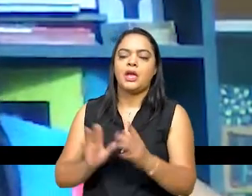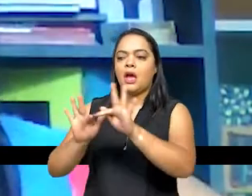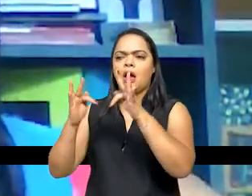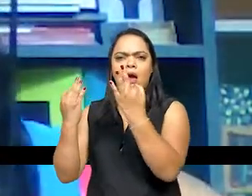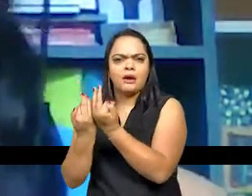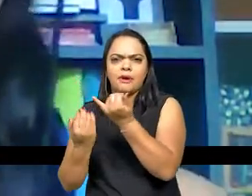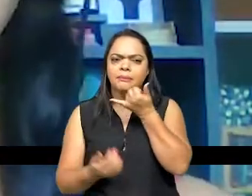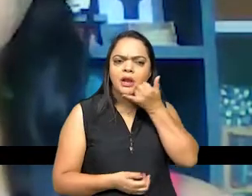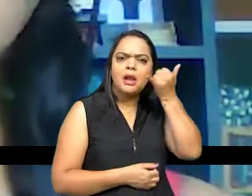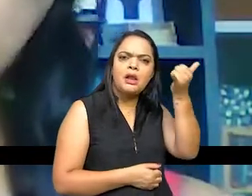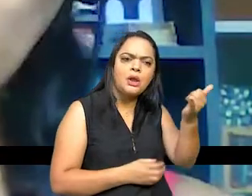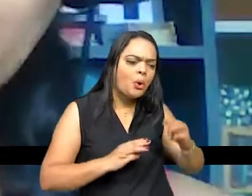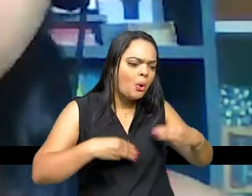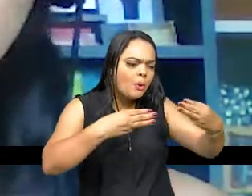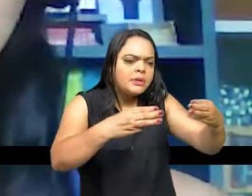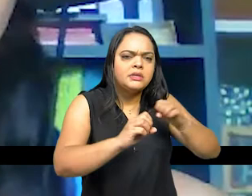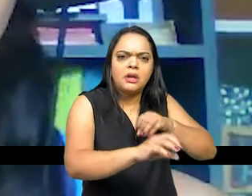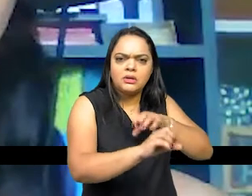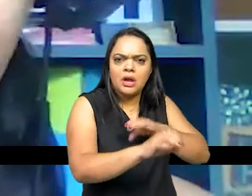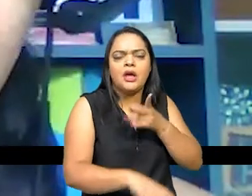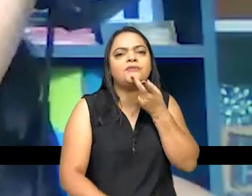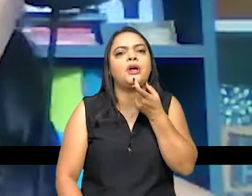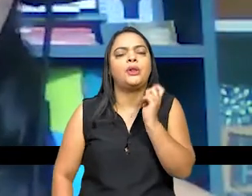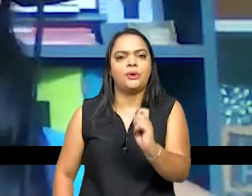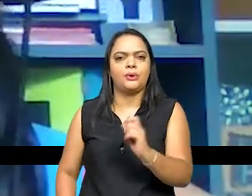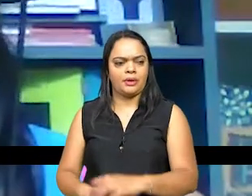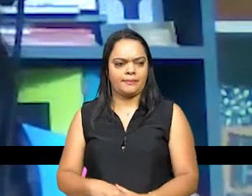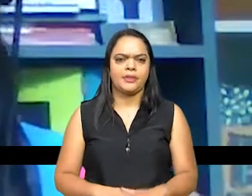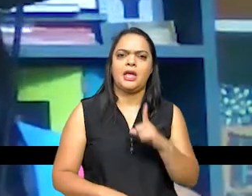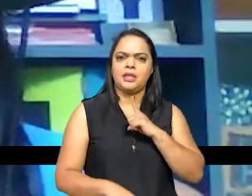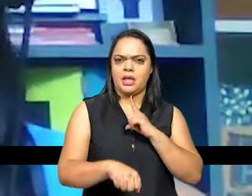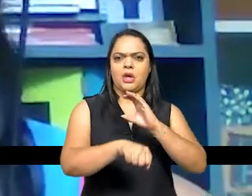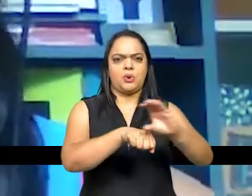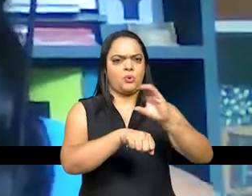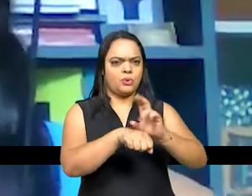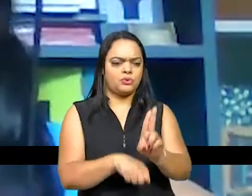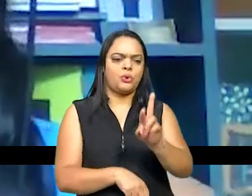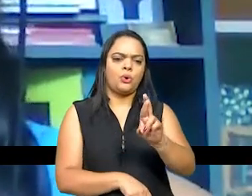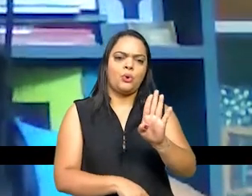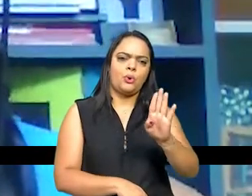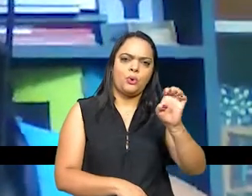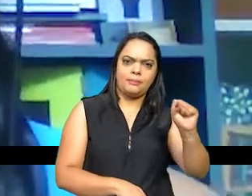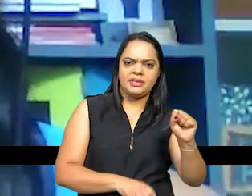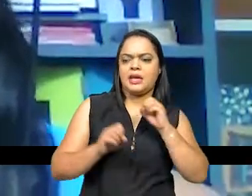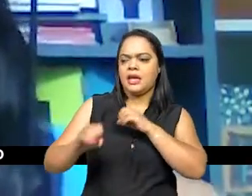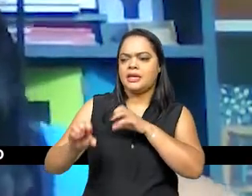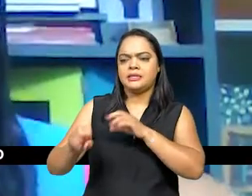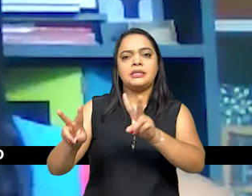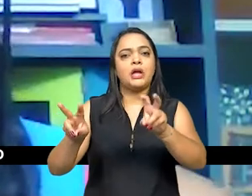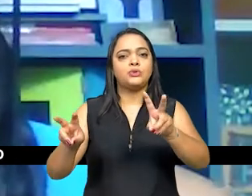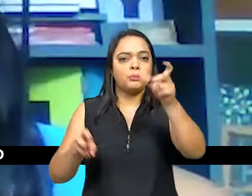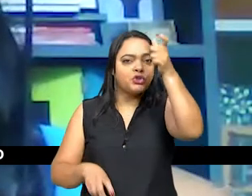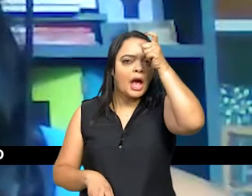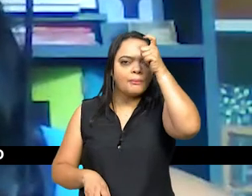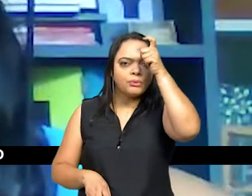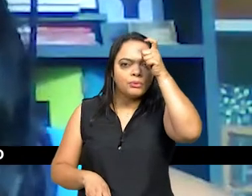ligou para o Ministério de Educação e disse que tinha um curso da URGS que ia ensinar sobre o diabo para a filha